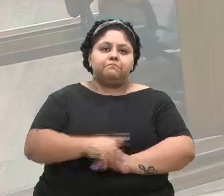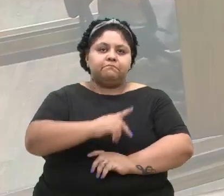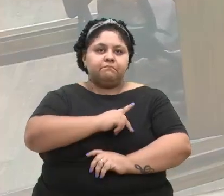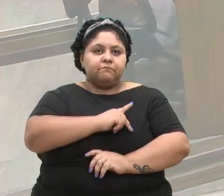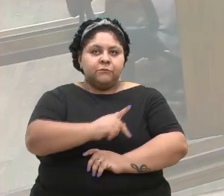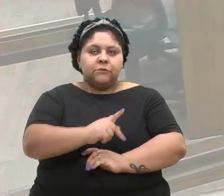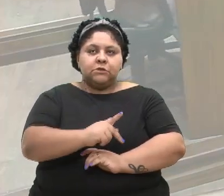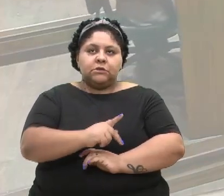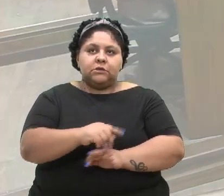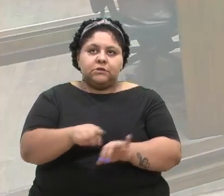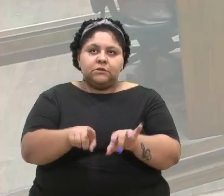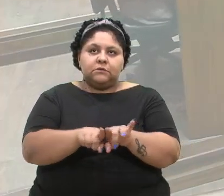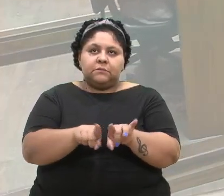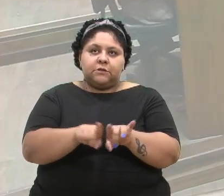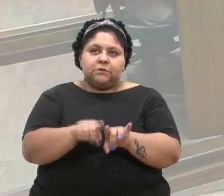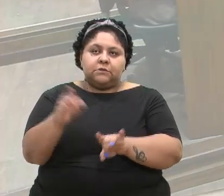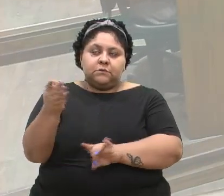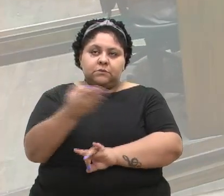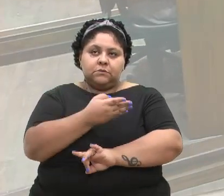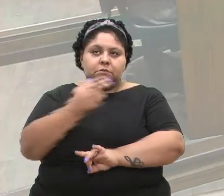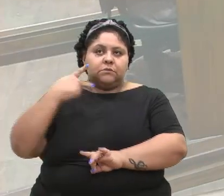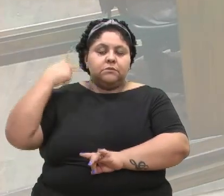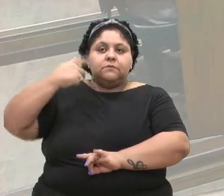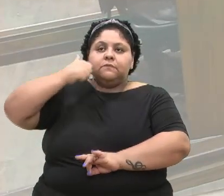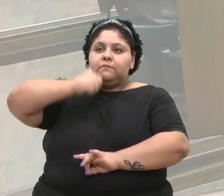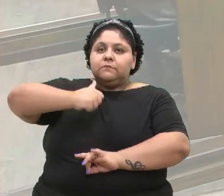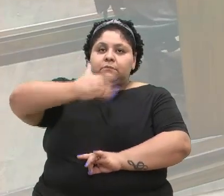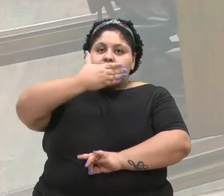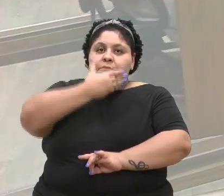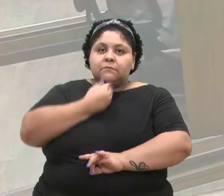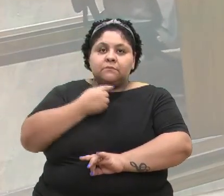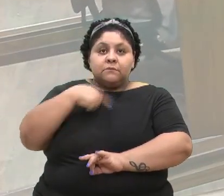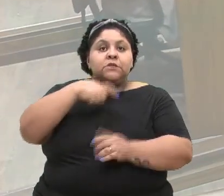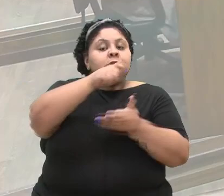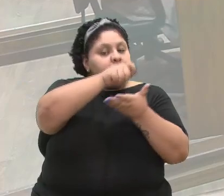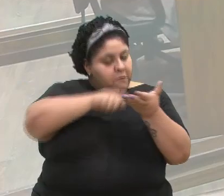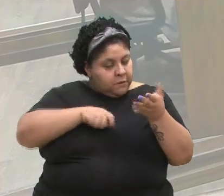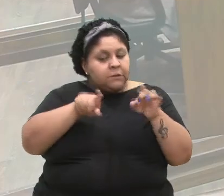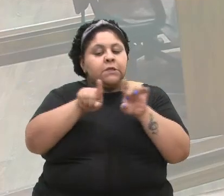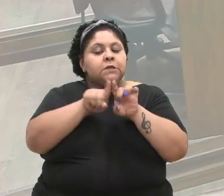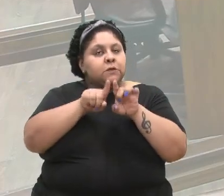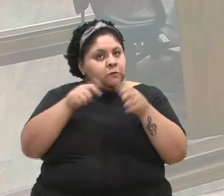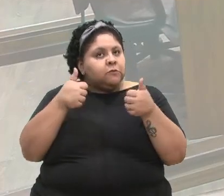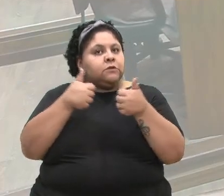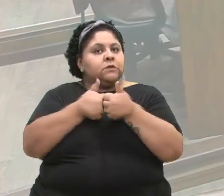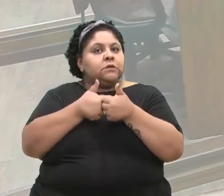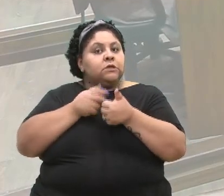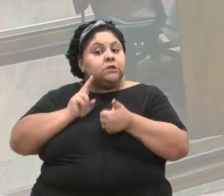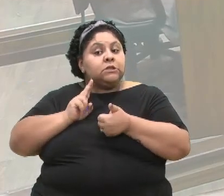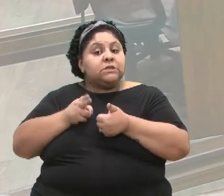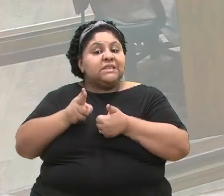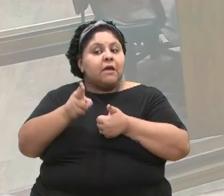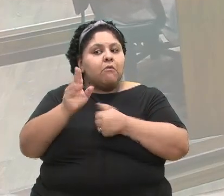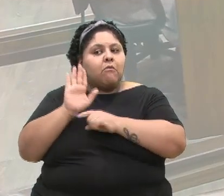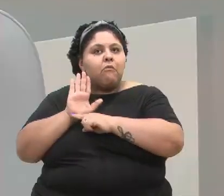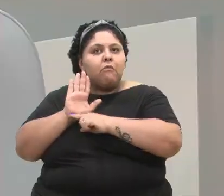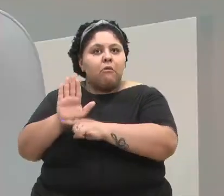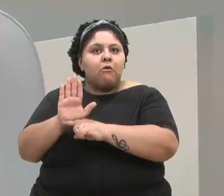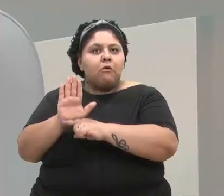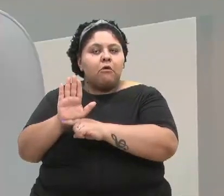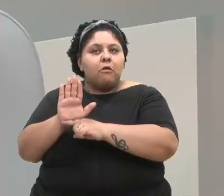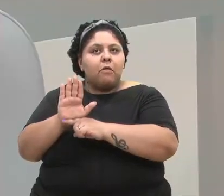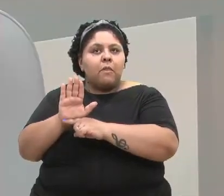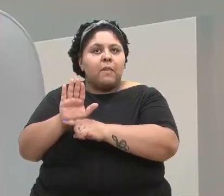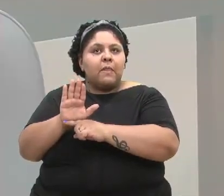presidente, colegas, vereadores, eu assinei também junto, porque eu sempre fui a favor da livre